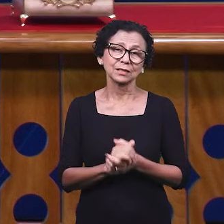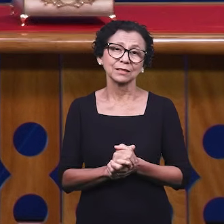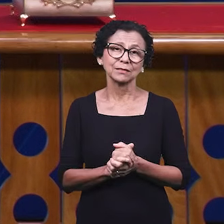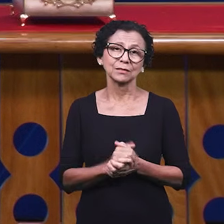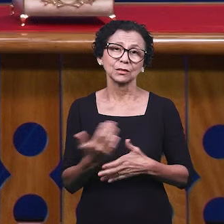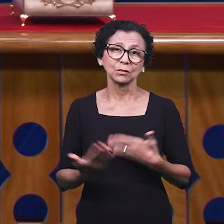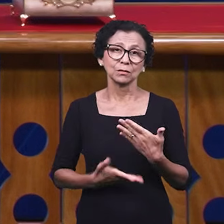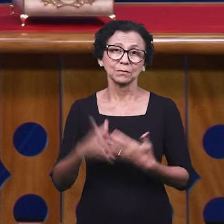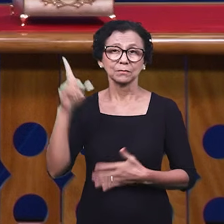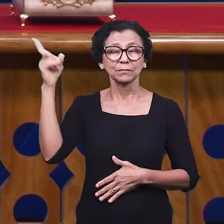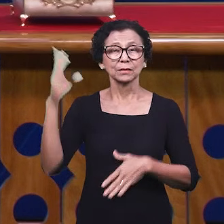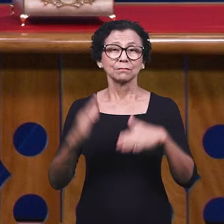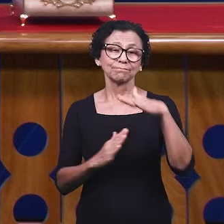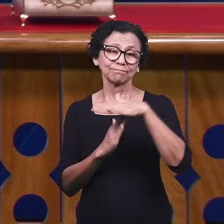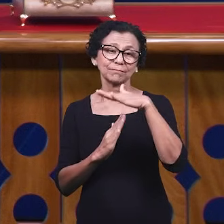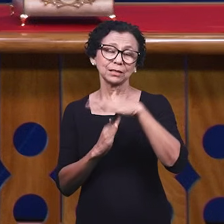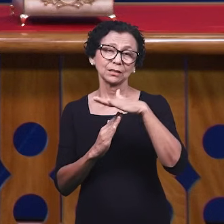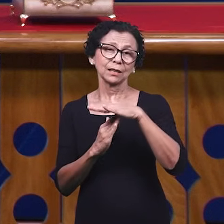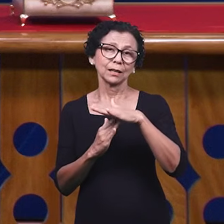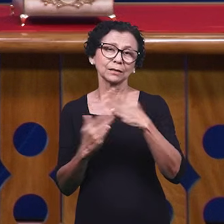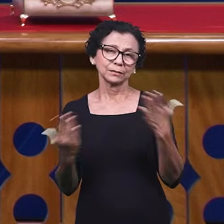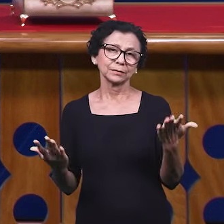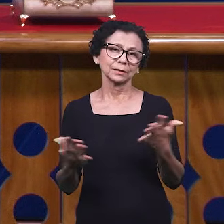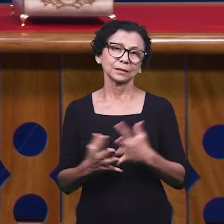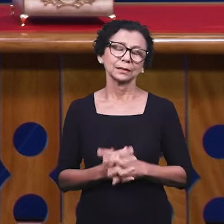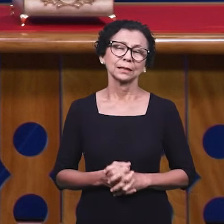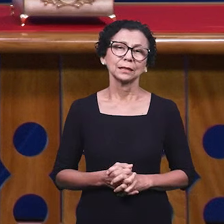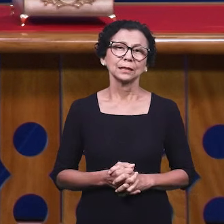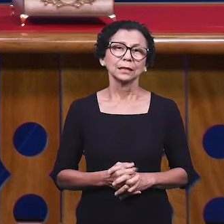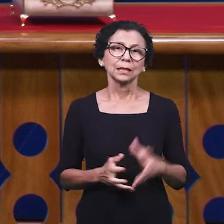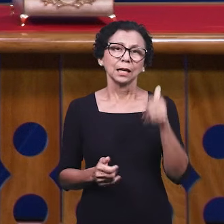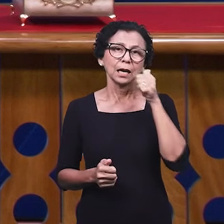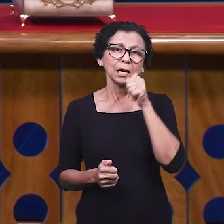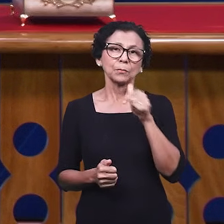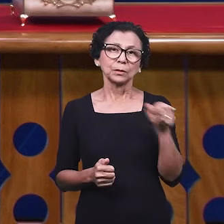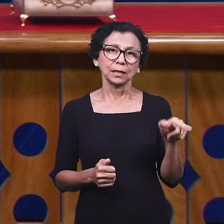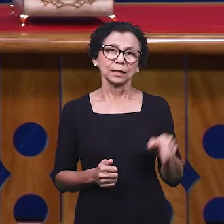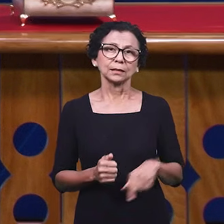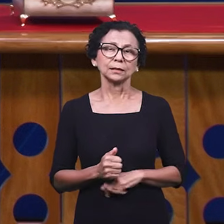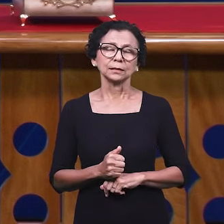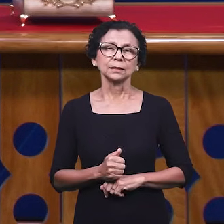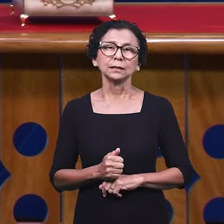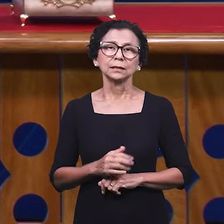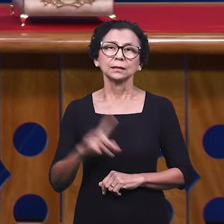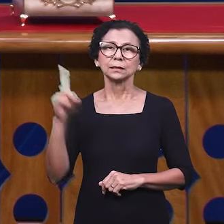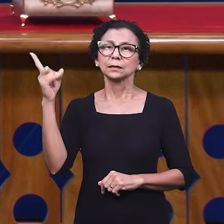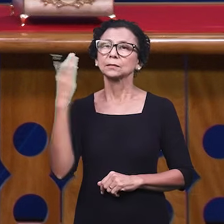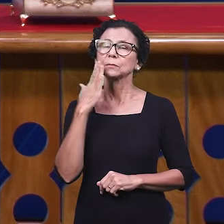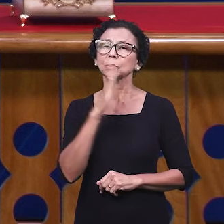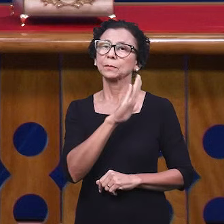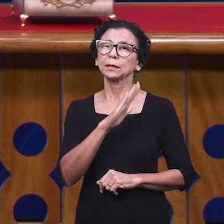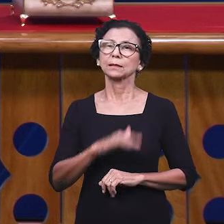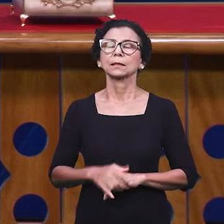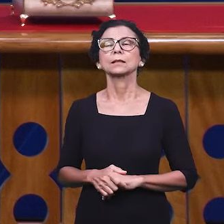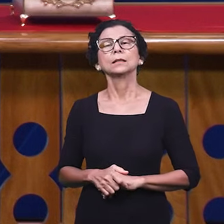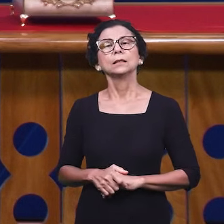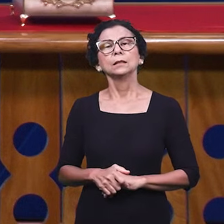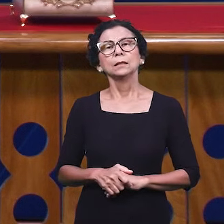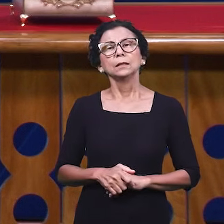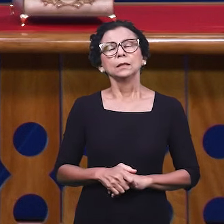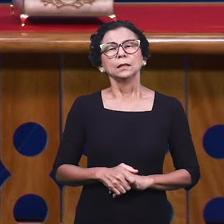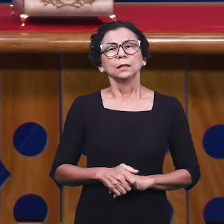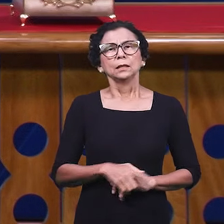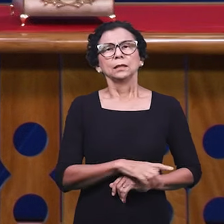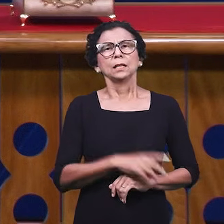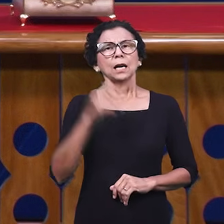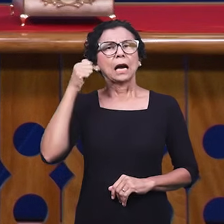de Deus, mas somos limitados. Batseba tinha promessa. Mas ela estava vendo agora tudo o contrário, né? Adonias estava